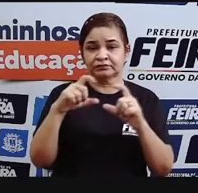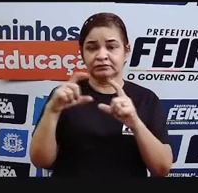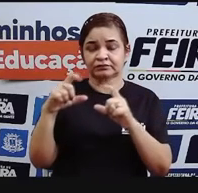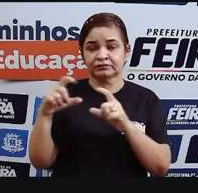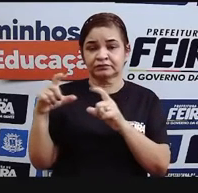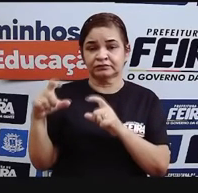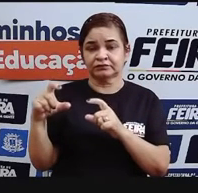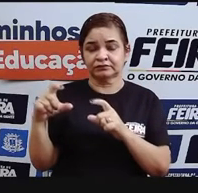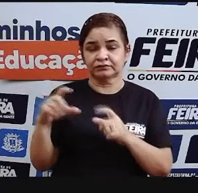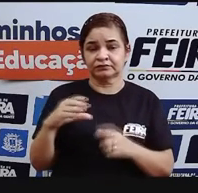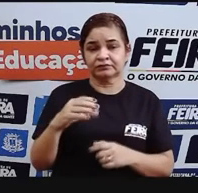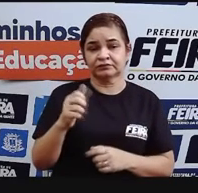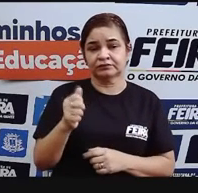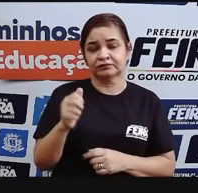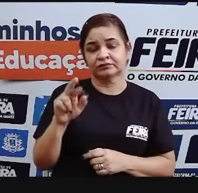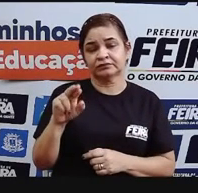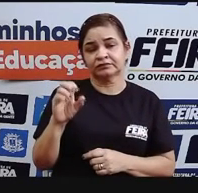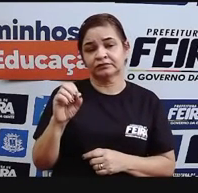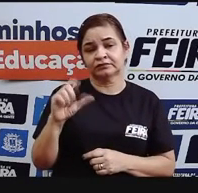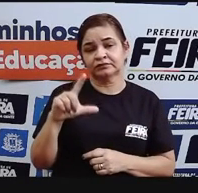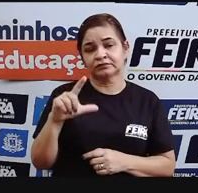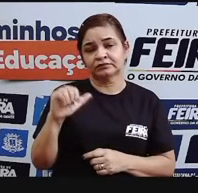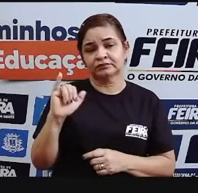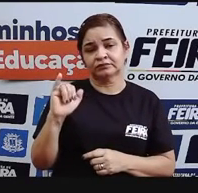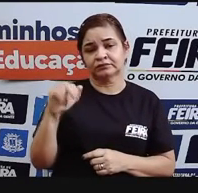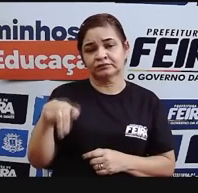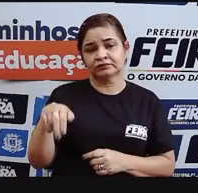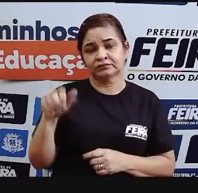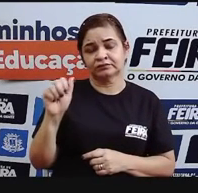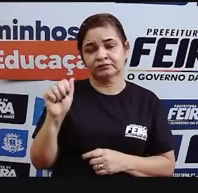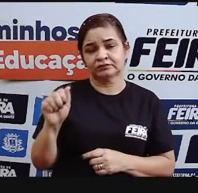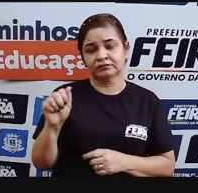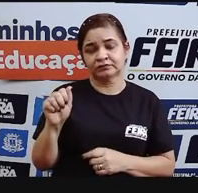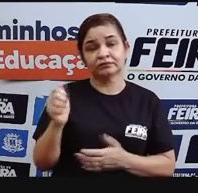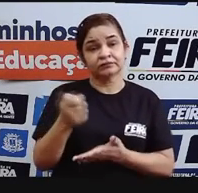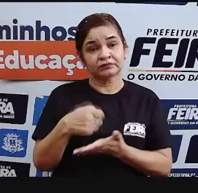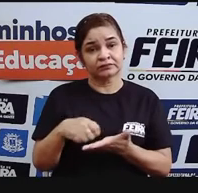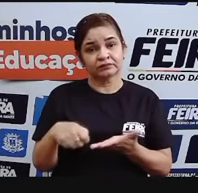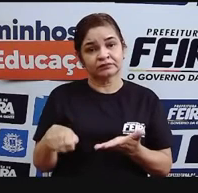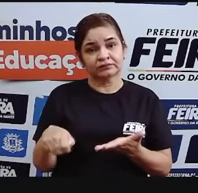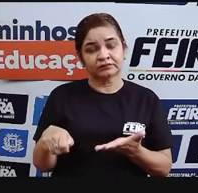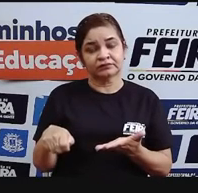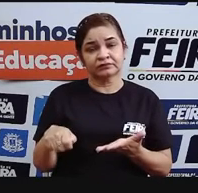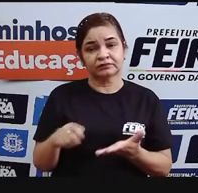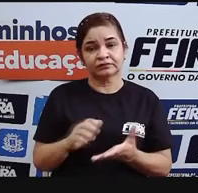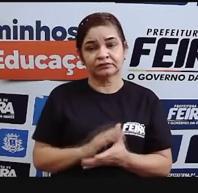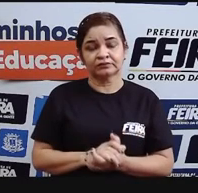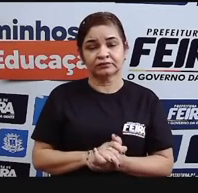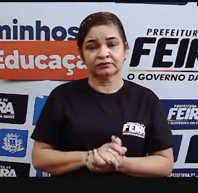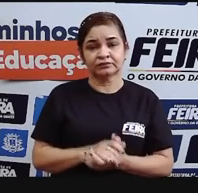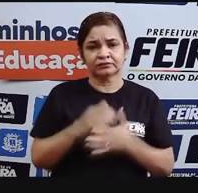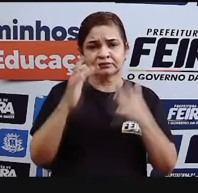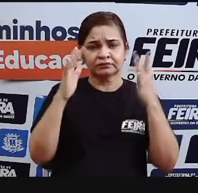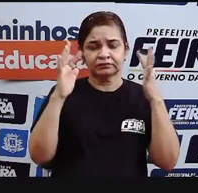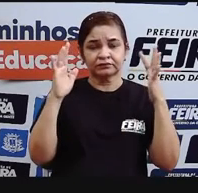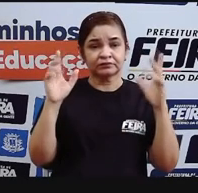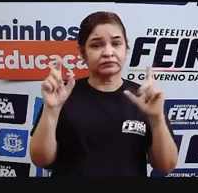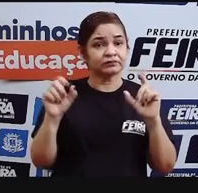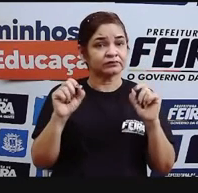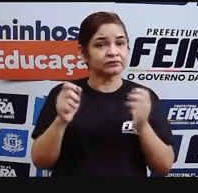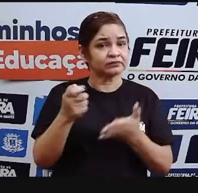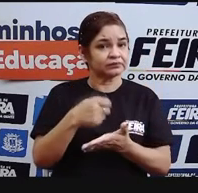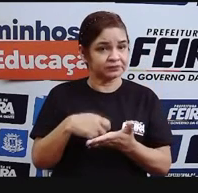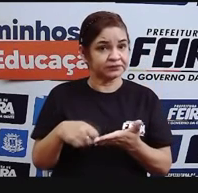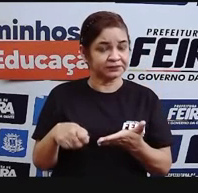A Carolina Maria de Jesus, o destaque dela é na literatura. O sonho dela era ser